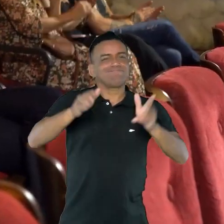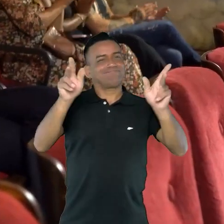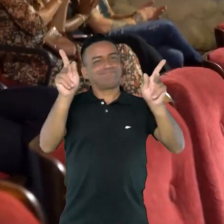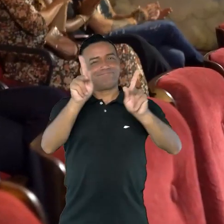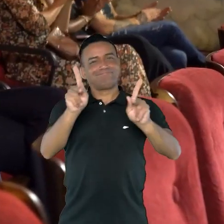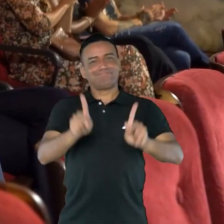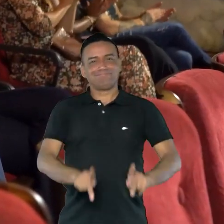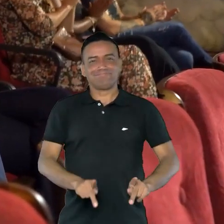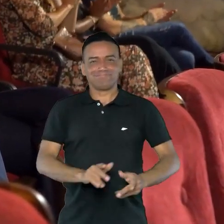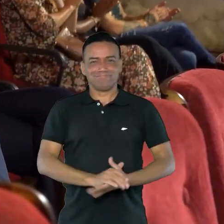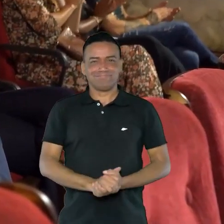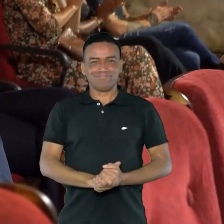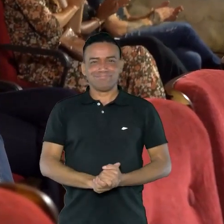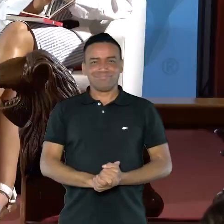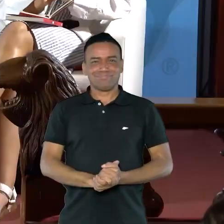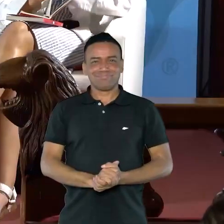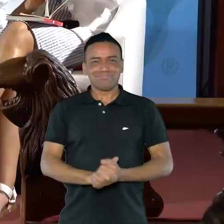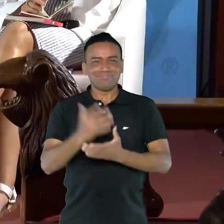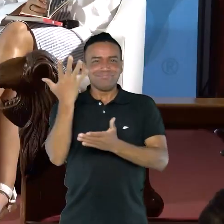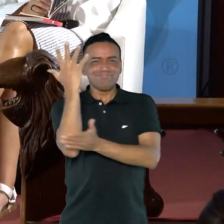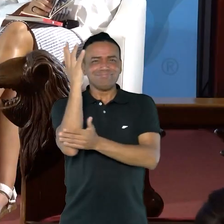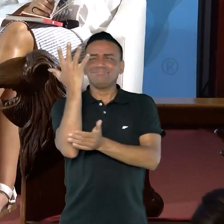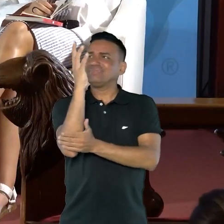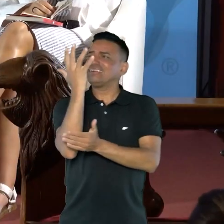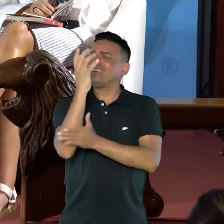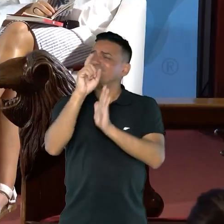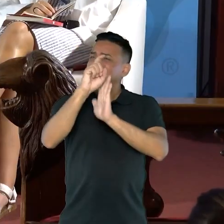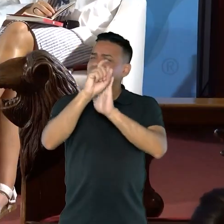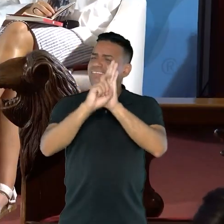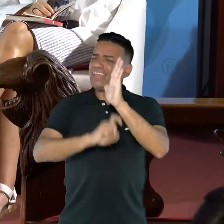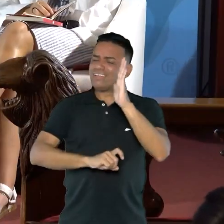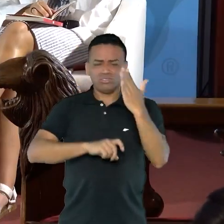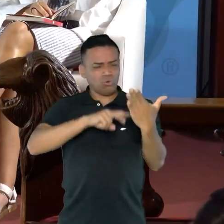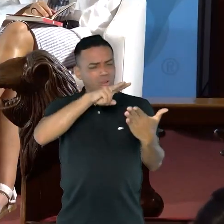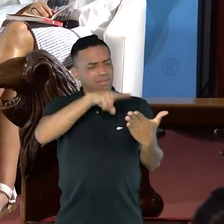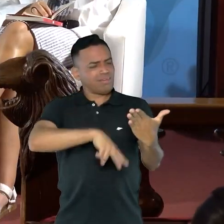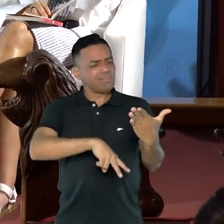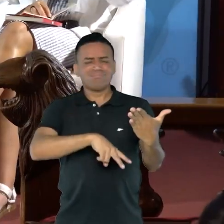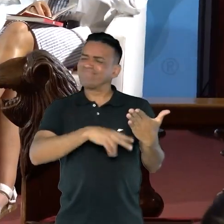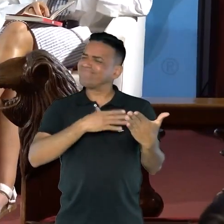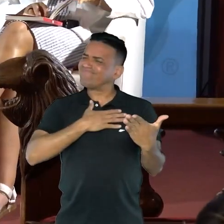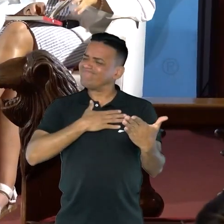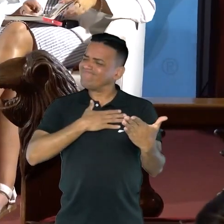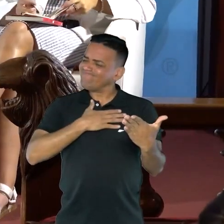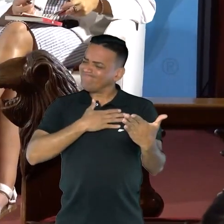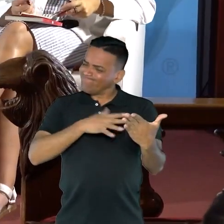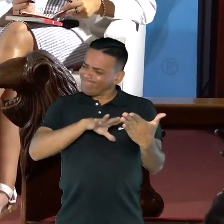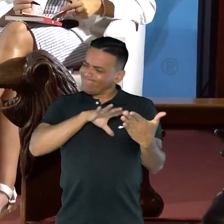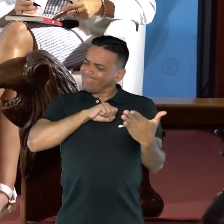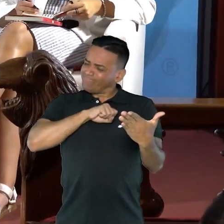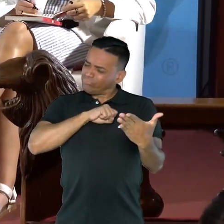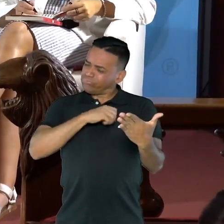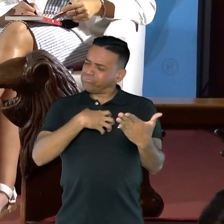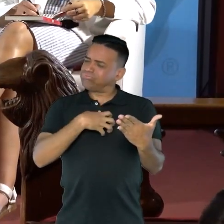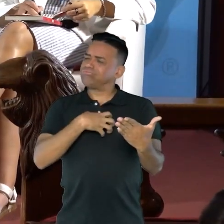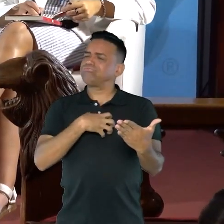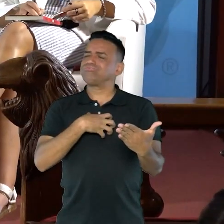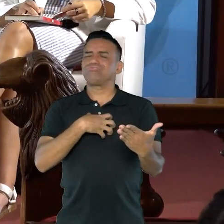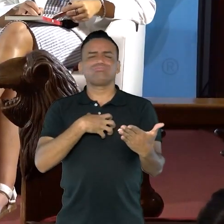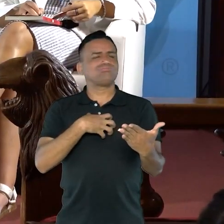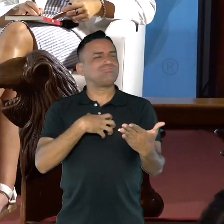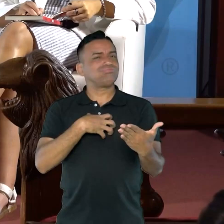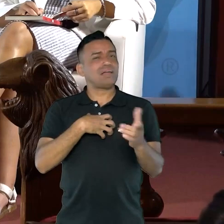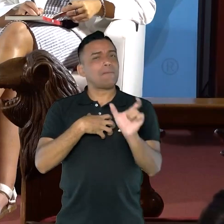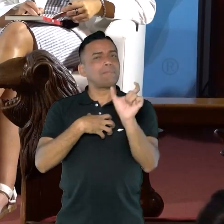O público aplaude. Quando eu li esse texto, esse escrito, isso me atravessou sobremaneira na